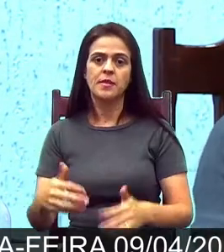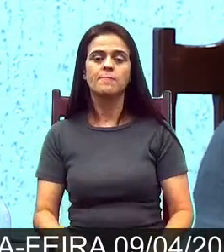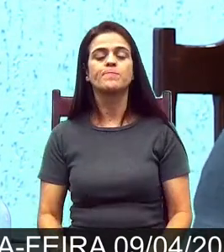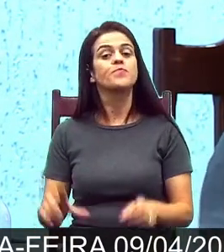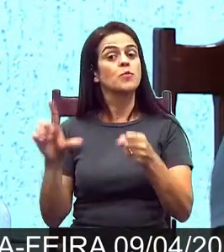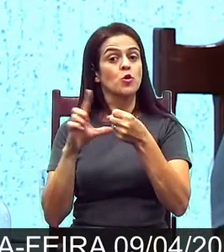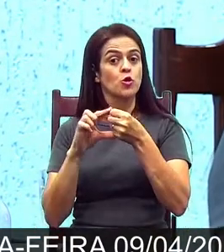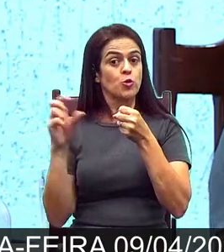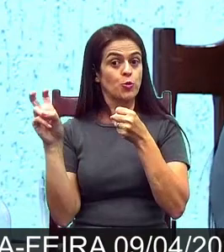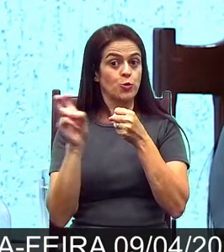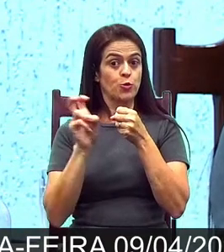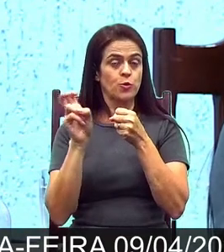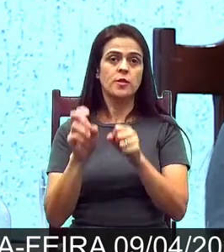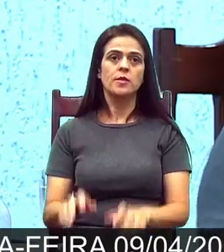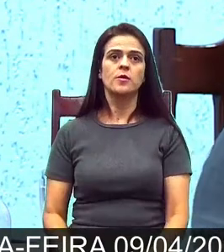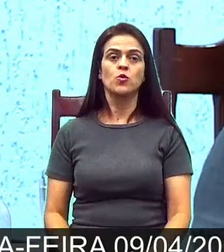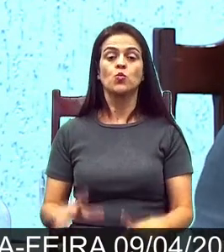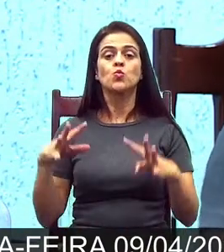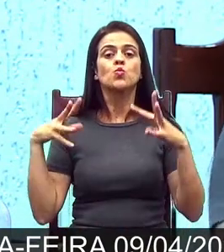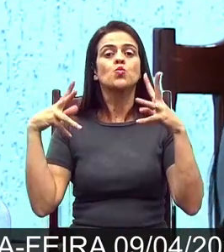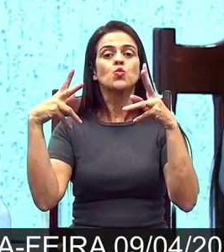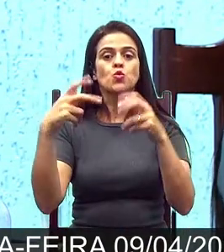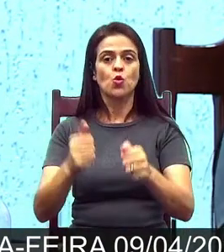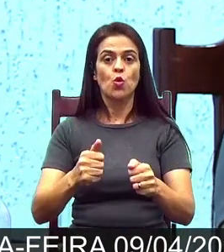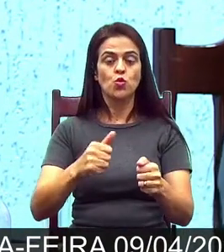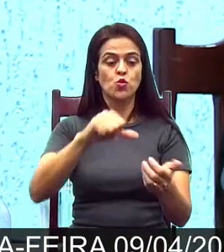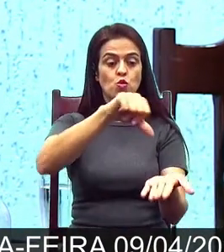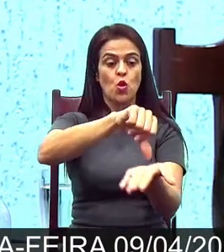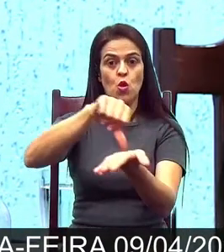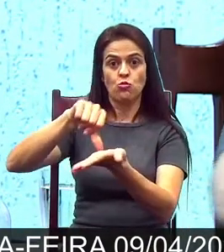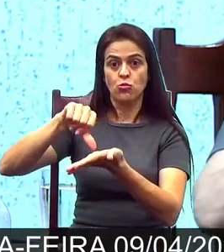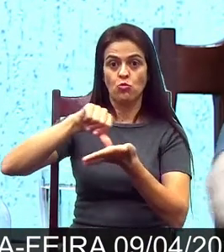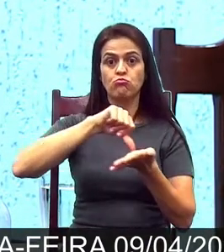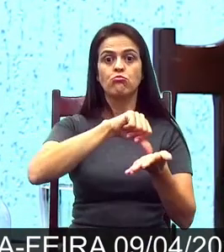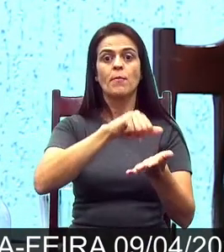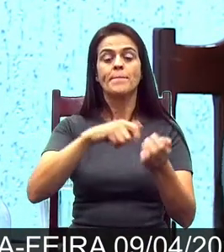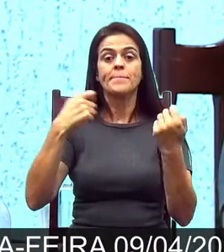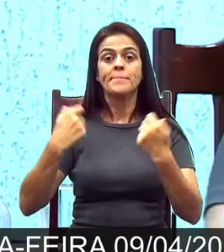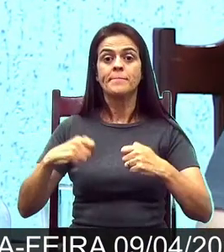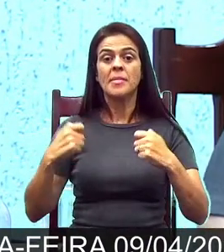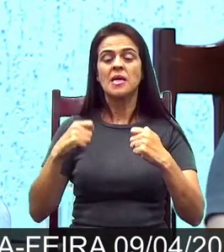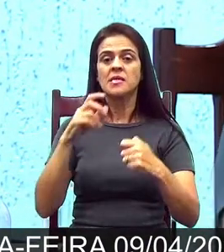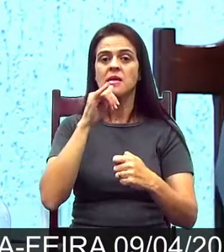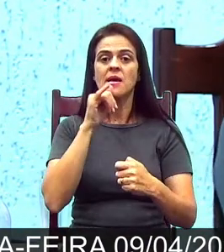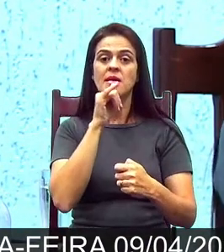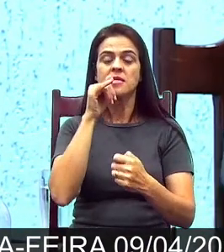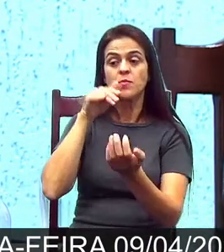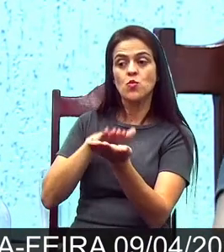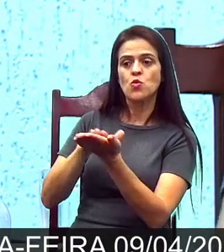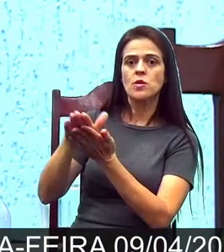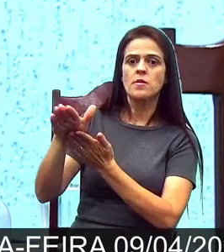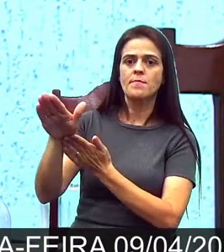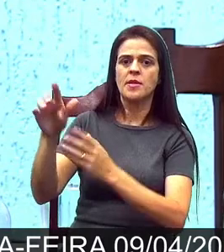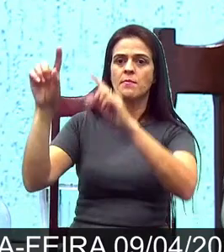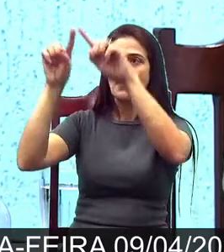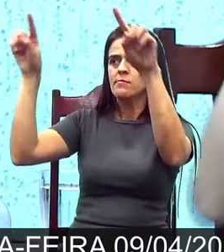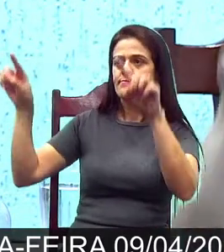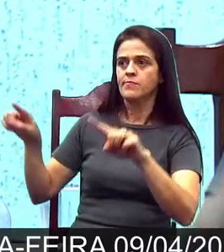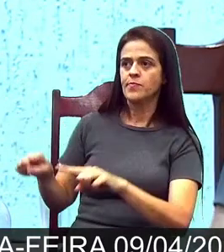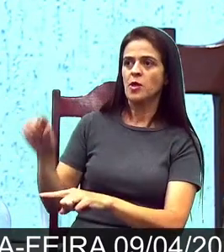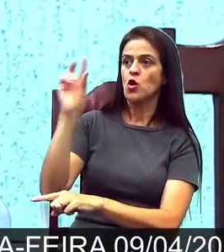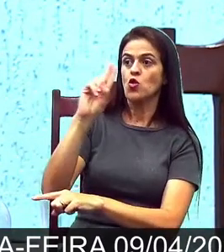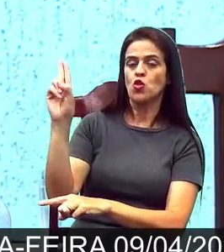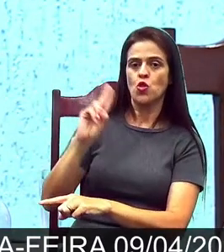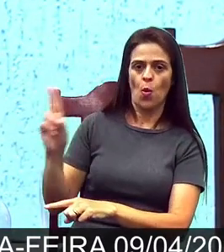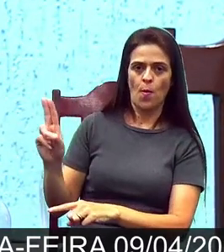5º. As unidades de saúde terão de responsabilidade o dever de afixar em local visível as principais informações dessa lei. Artigo 6º. Essa lei